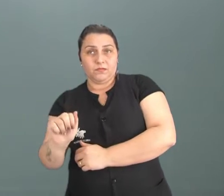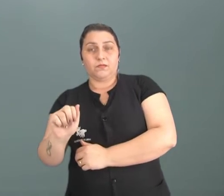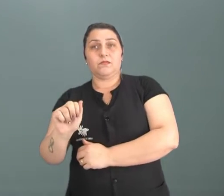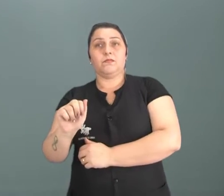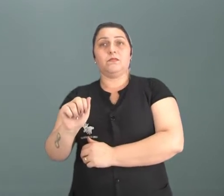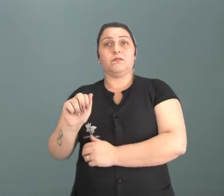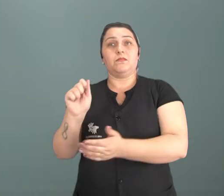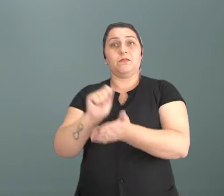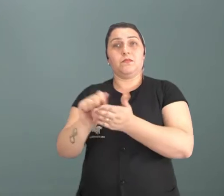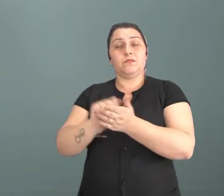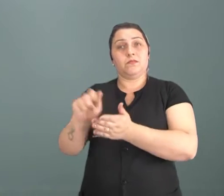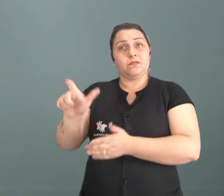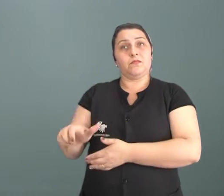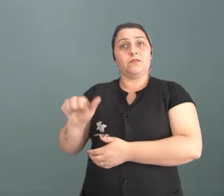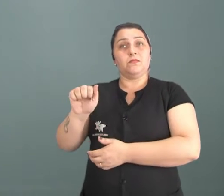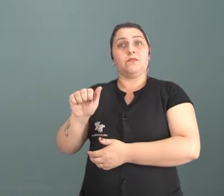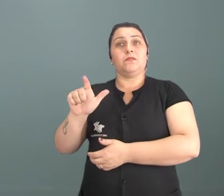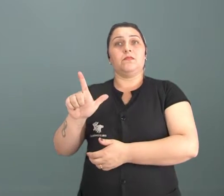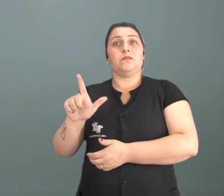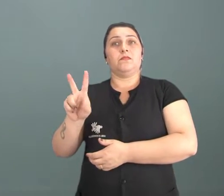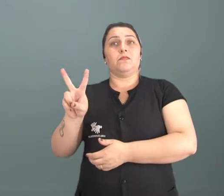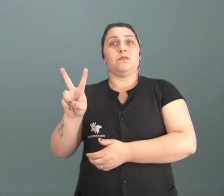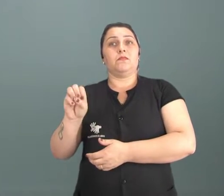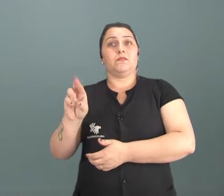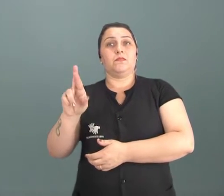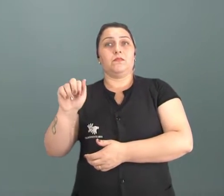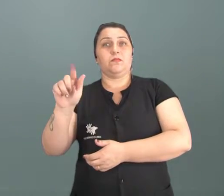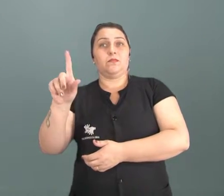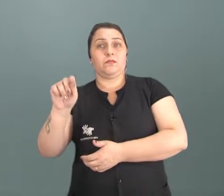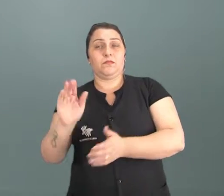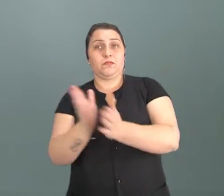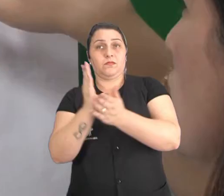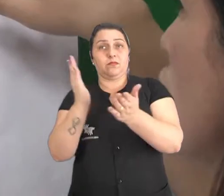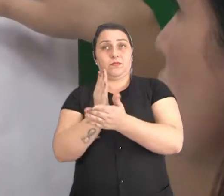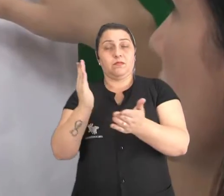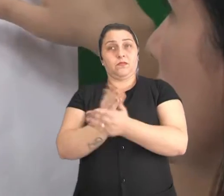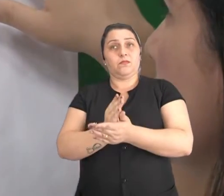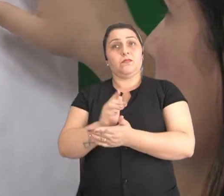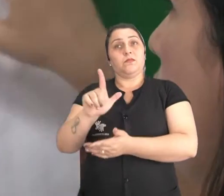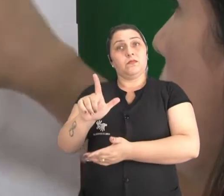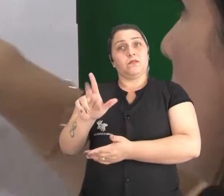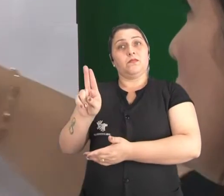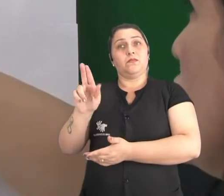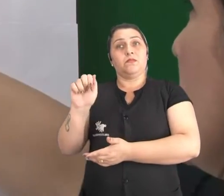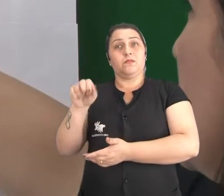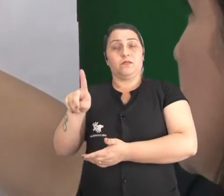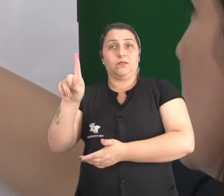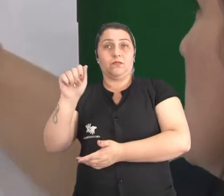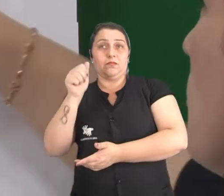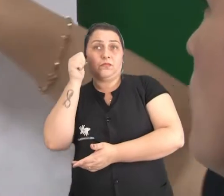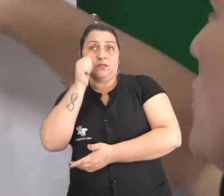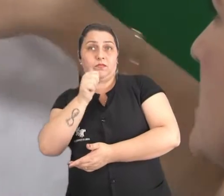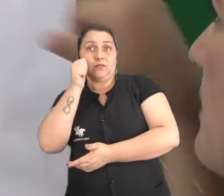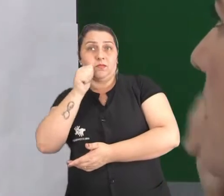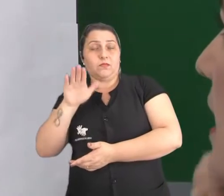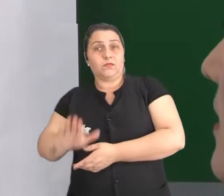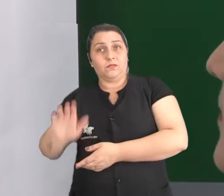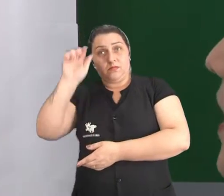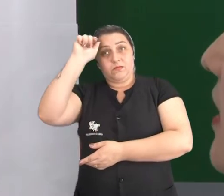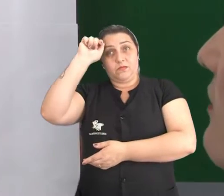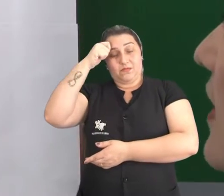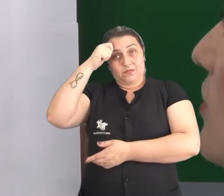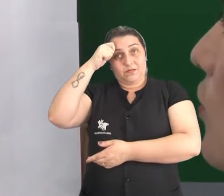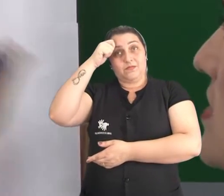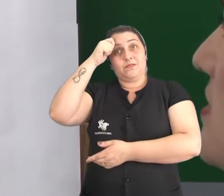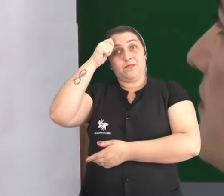a editora Alvorada, ok? O livro infantil conta a história de Luanda, uma menina negra muito